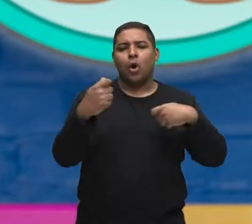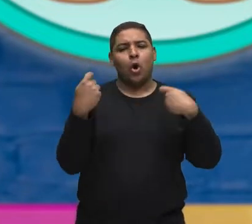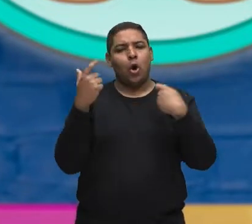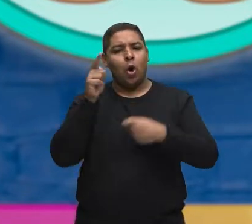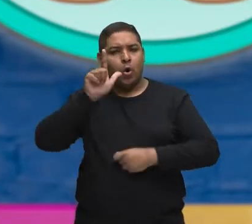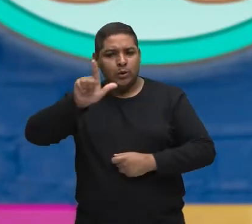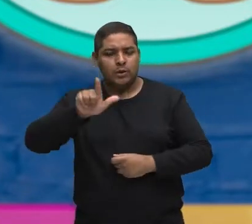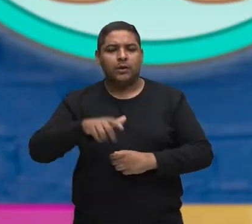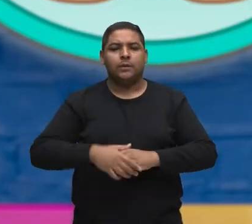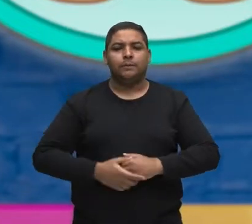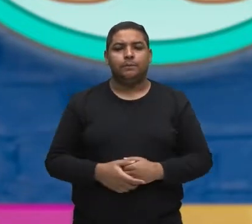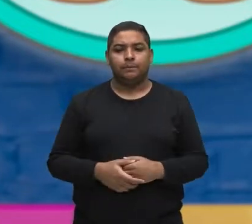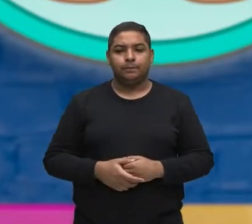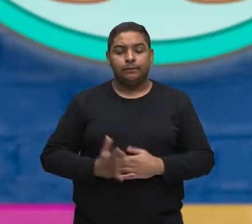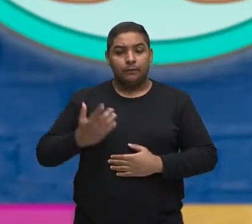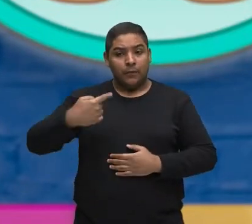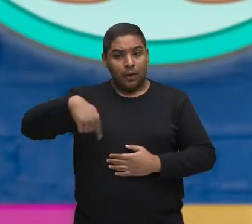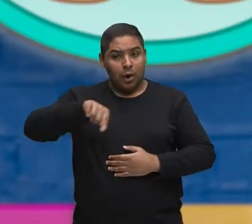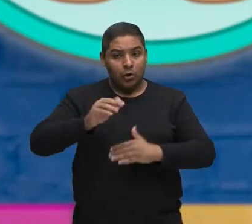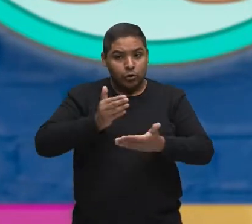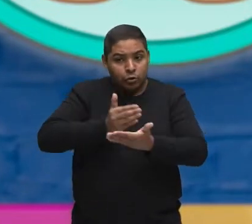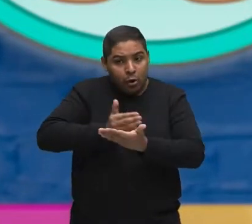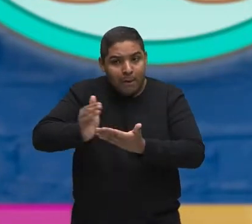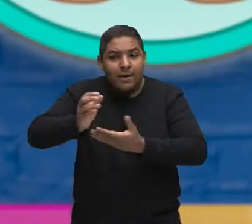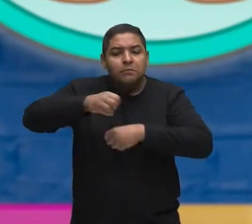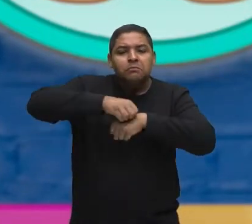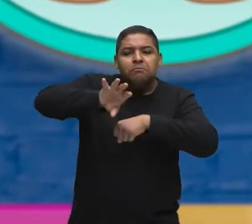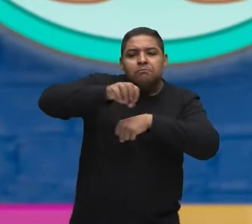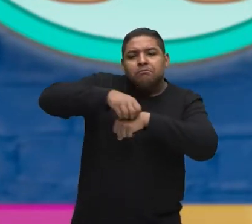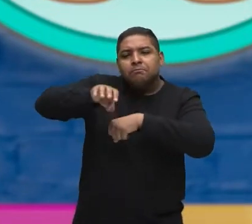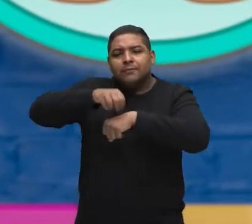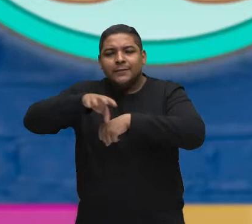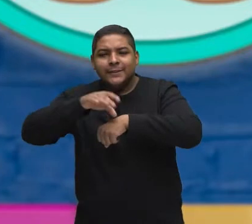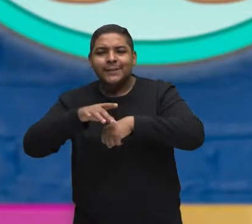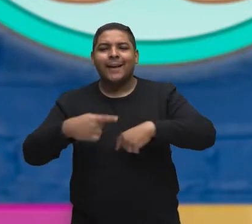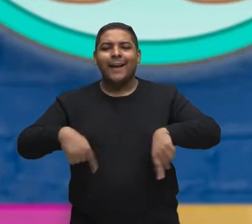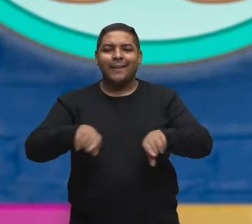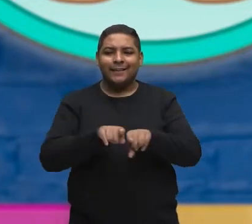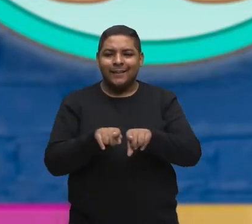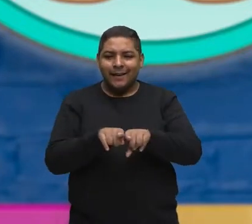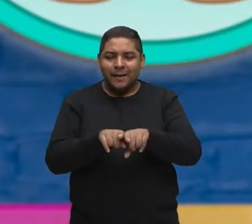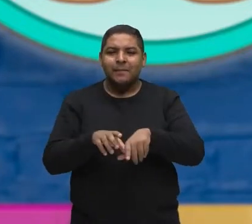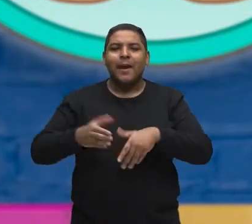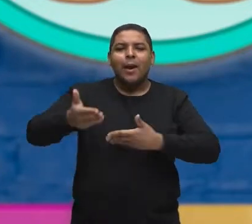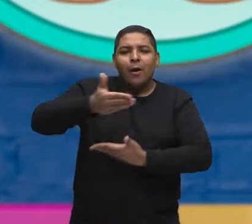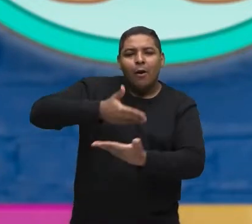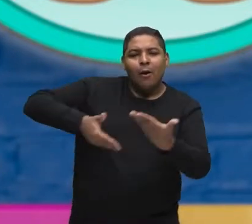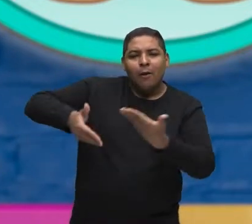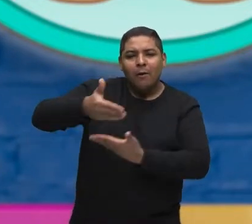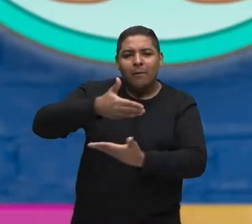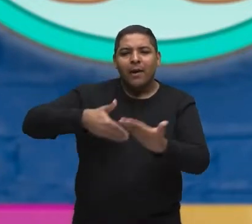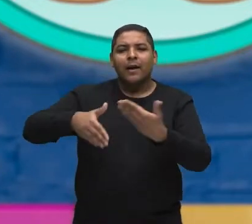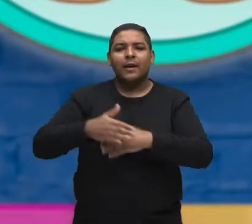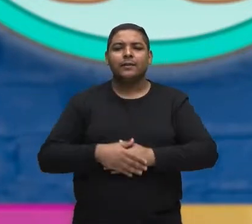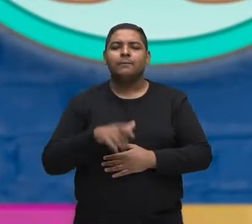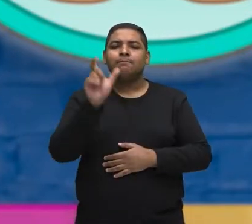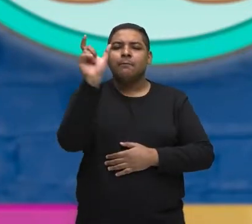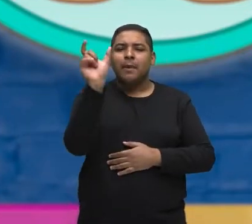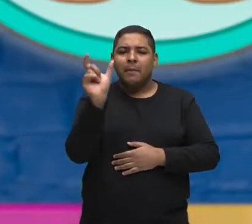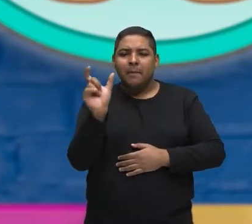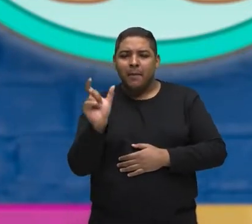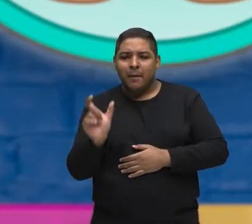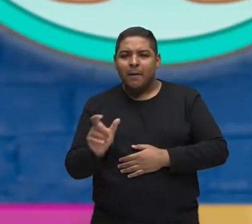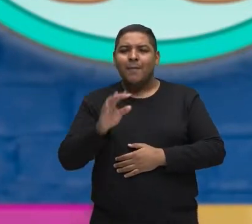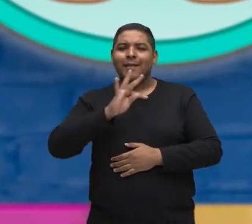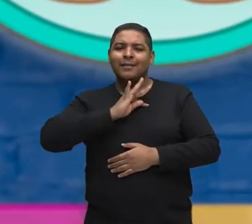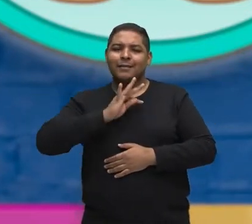nisso, nós começamos a dar algumas dicas sobre empatia e sobre cooperação, trouxemos todos os termos